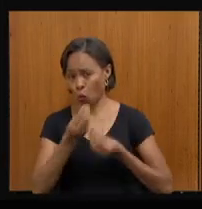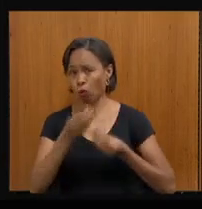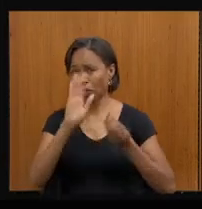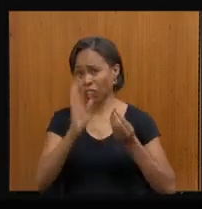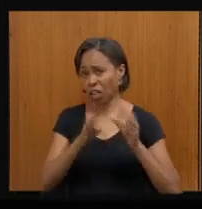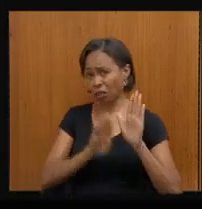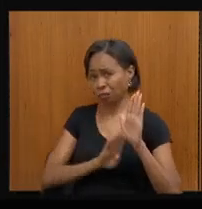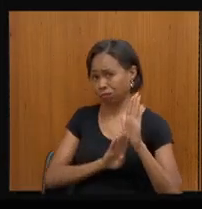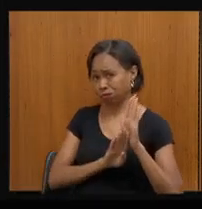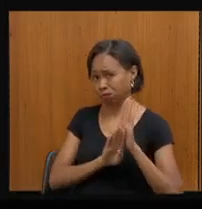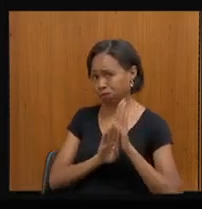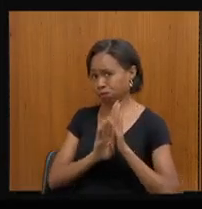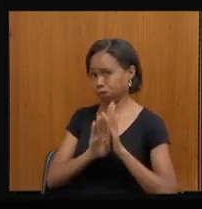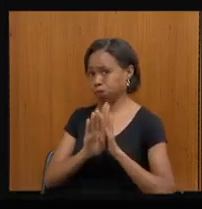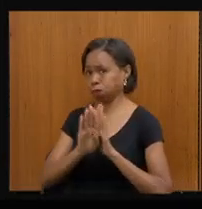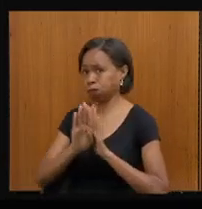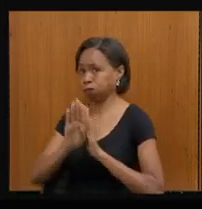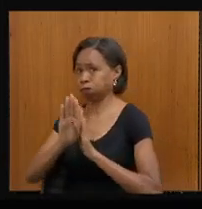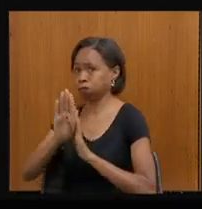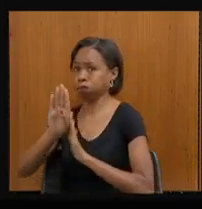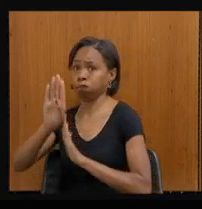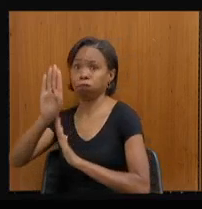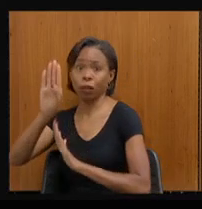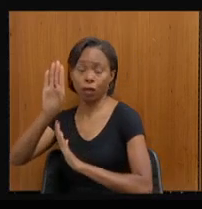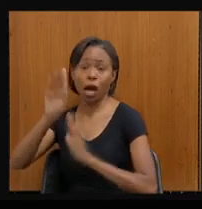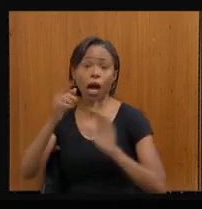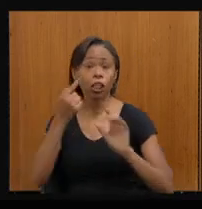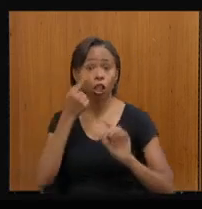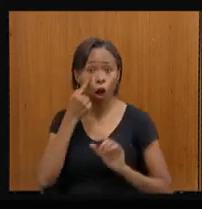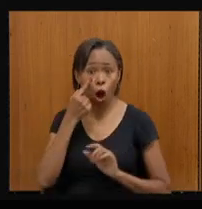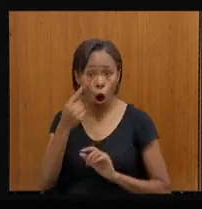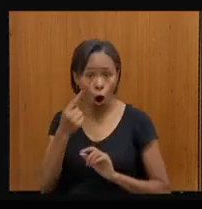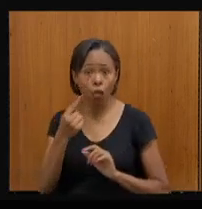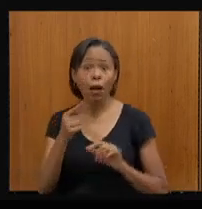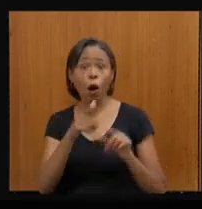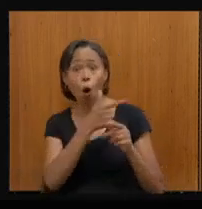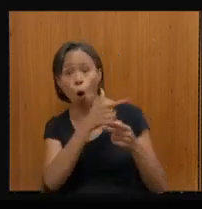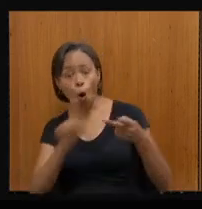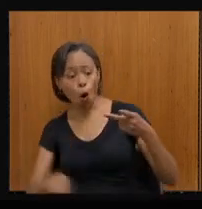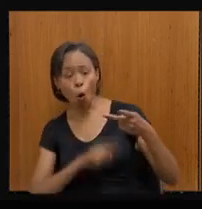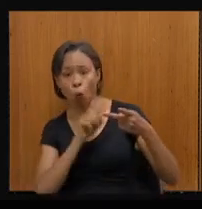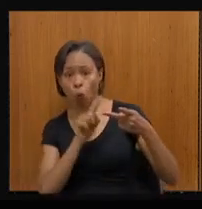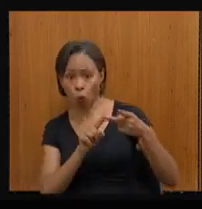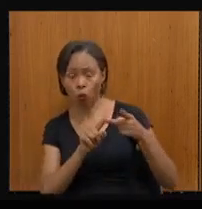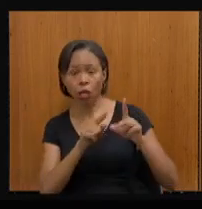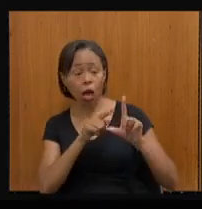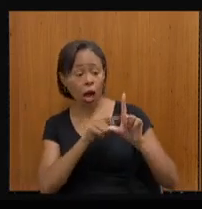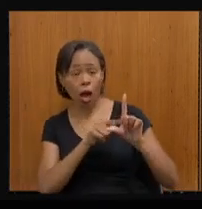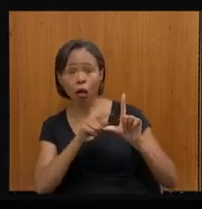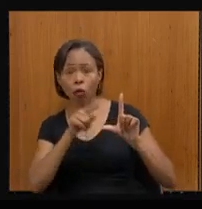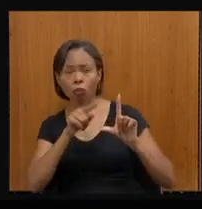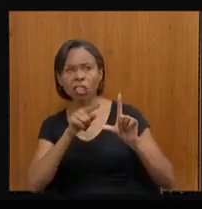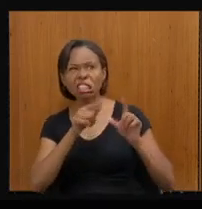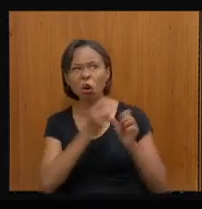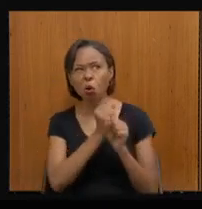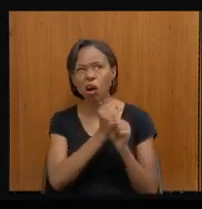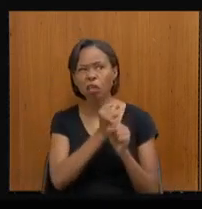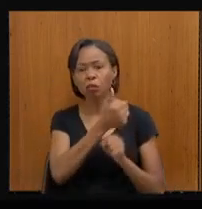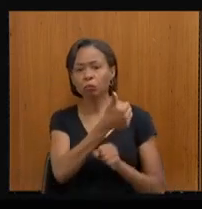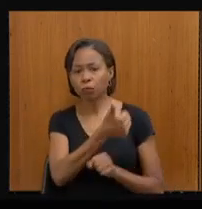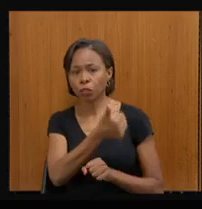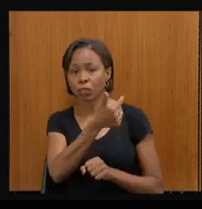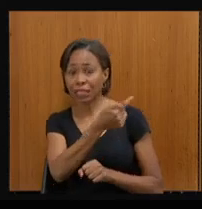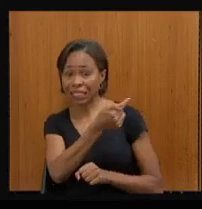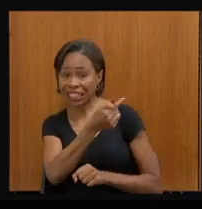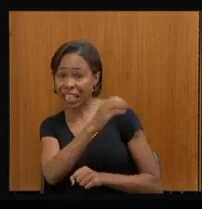exponencial quando a gente olhar é a mesma curva desde mil 9700